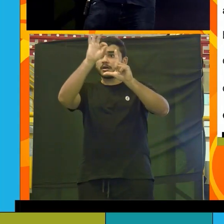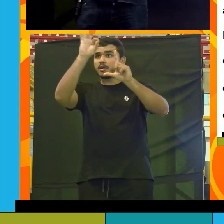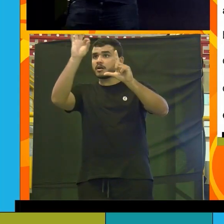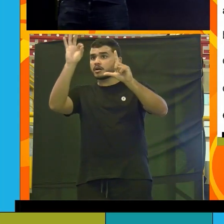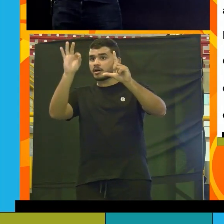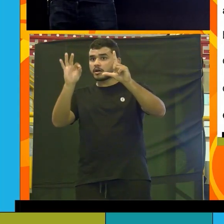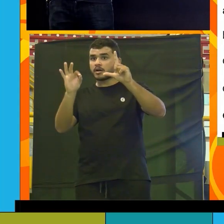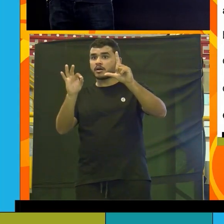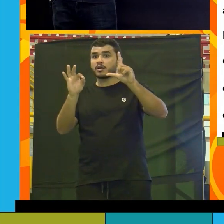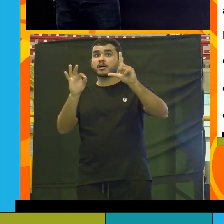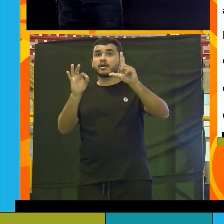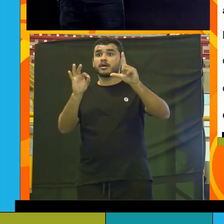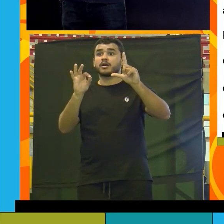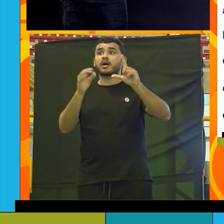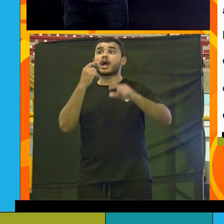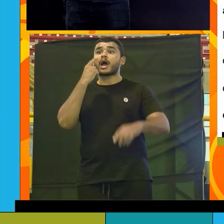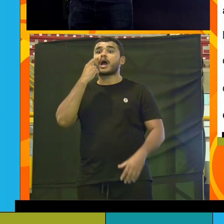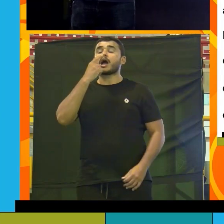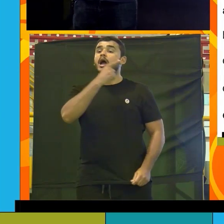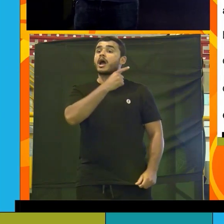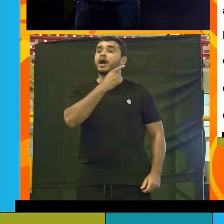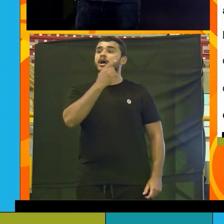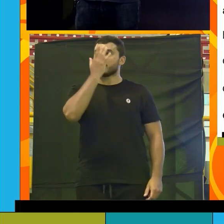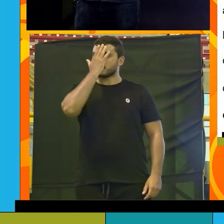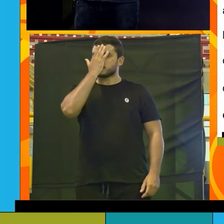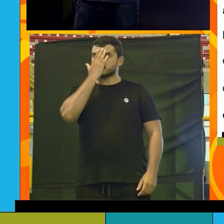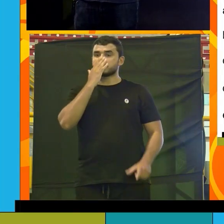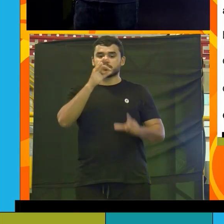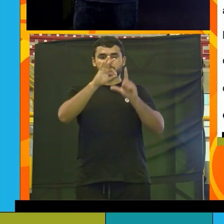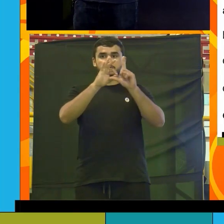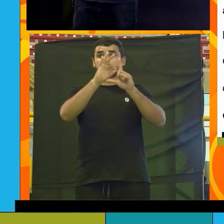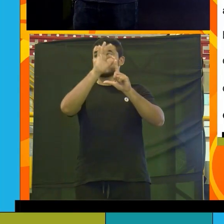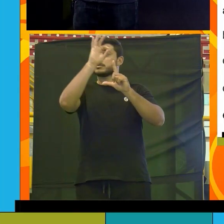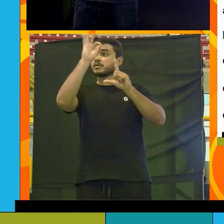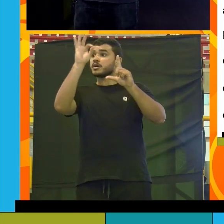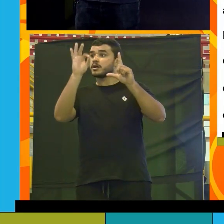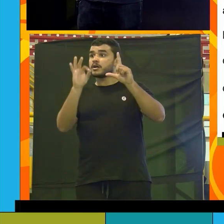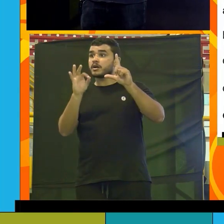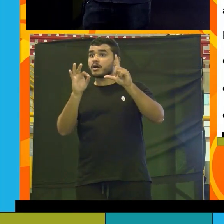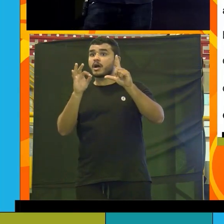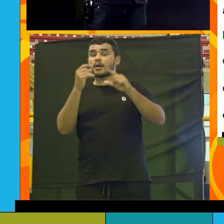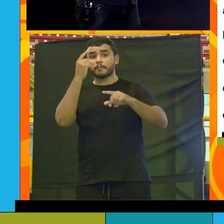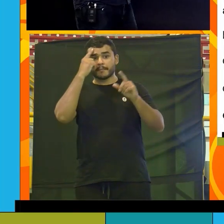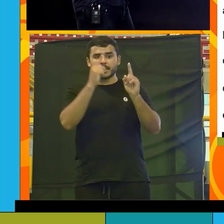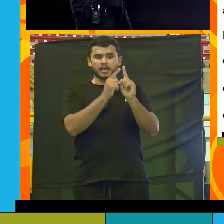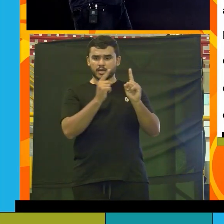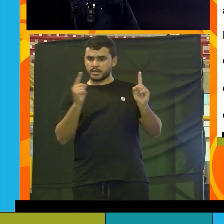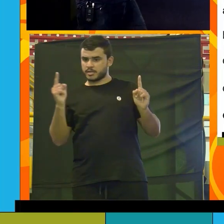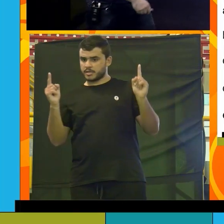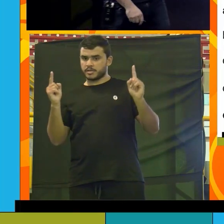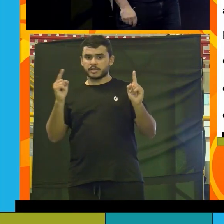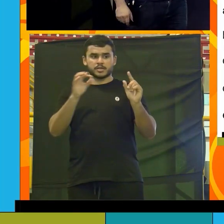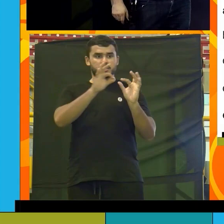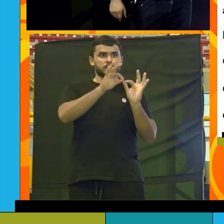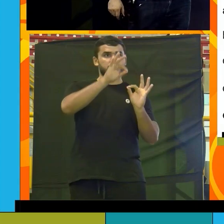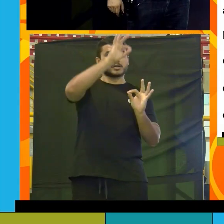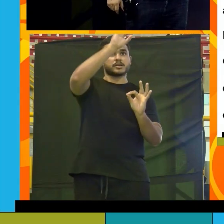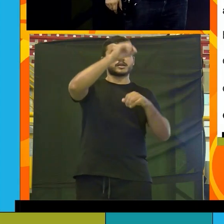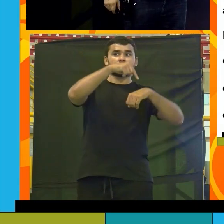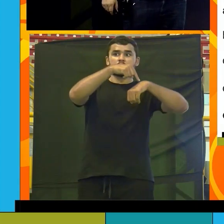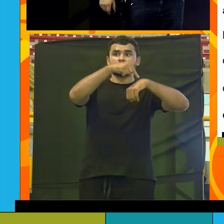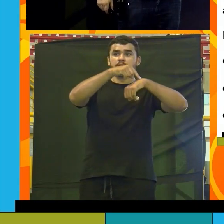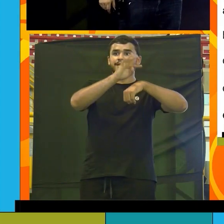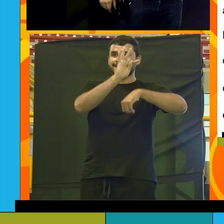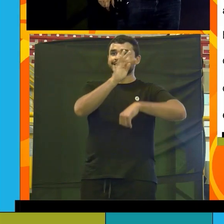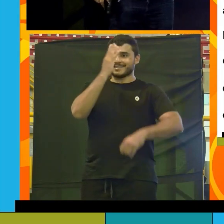aí não é do espaço em função de quem? Do tempo. É da